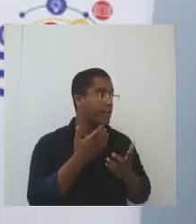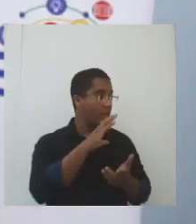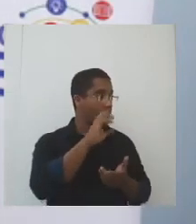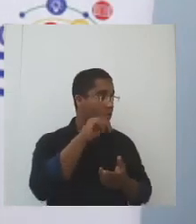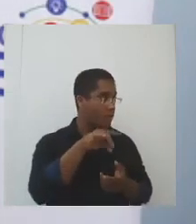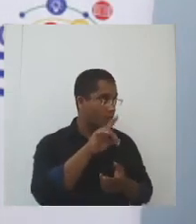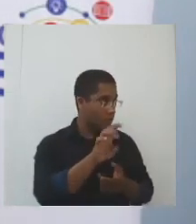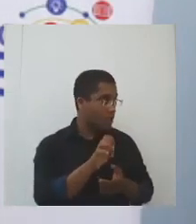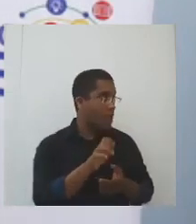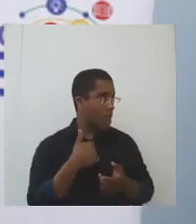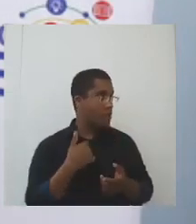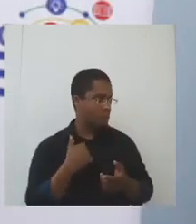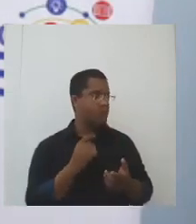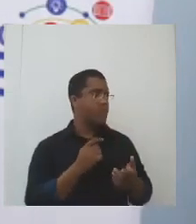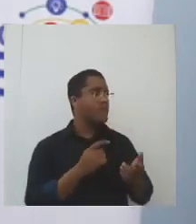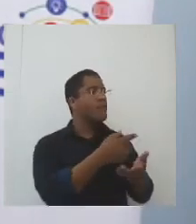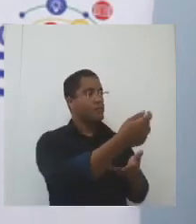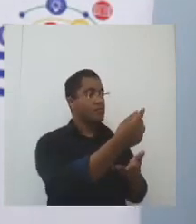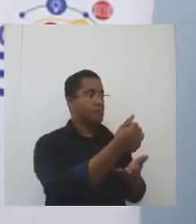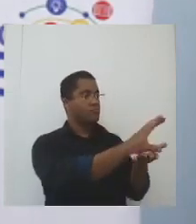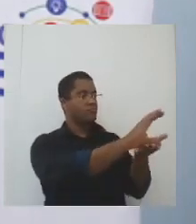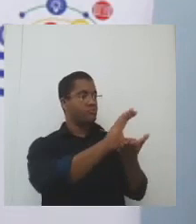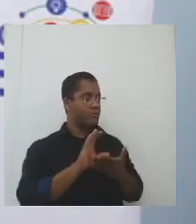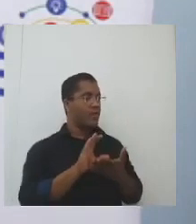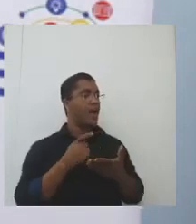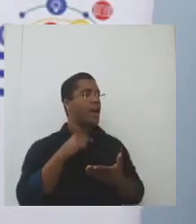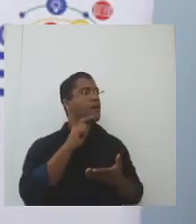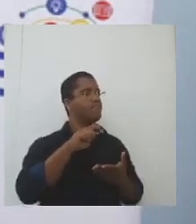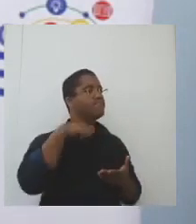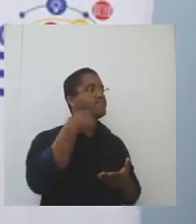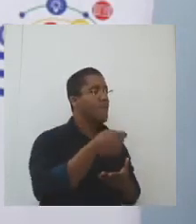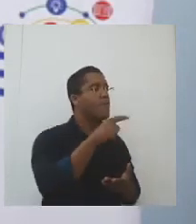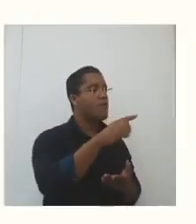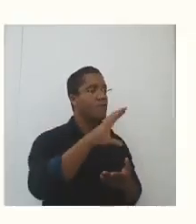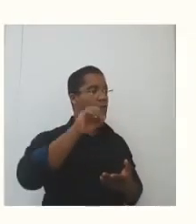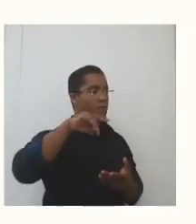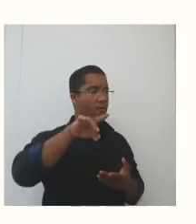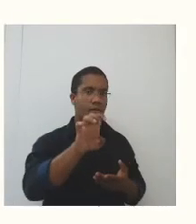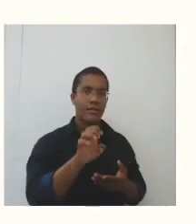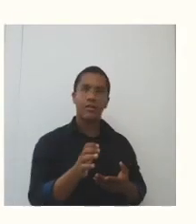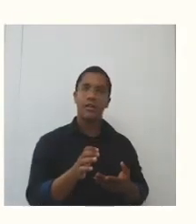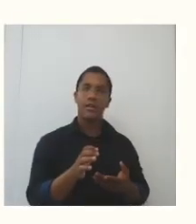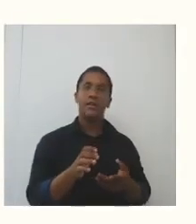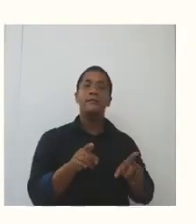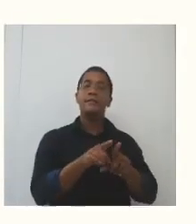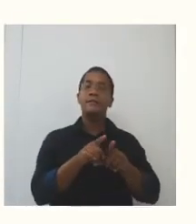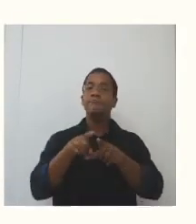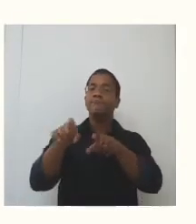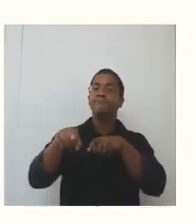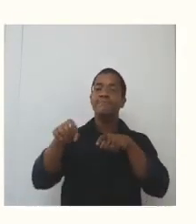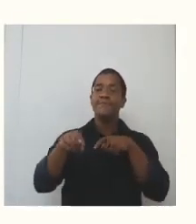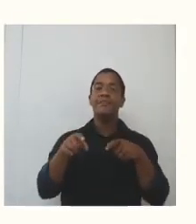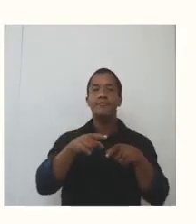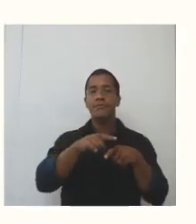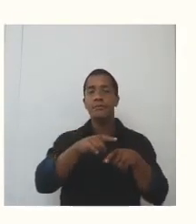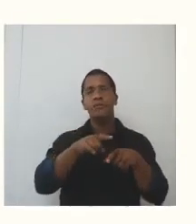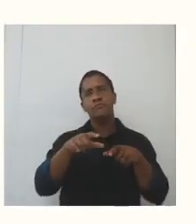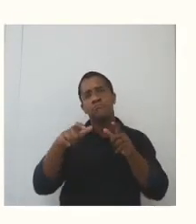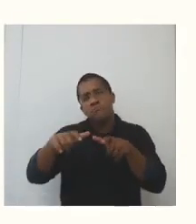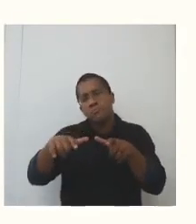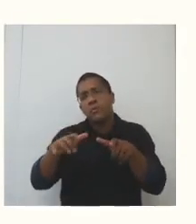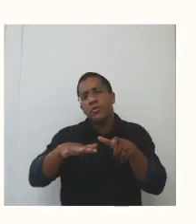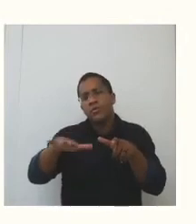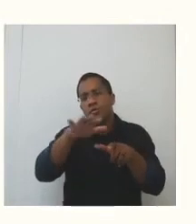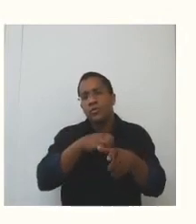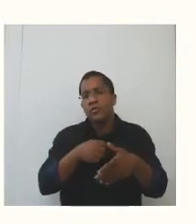esses recursos a mais para poderem se manter. Tiveram, então, o apoio dos proprietários rurais, né, sobretudo os proprietários rurais locais. E